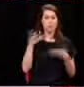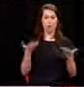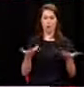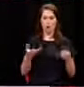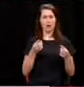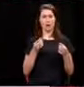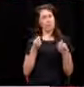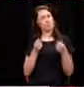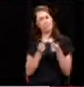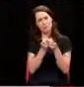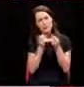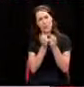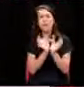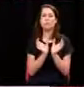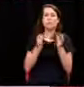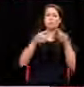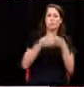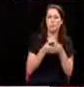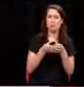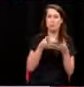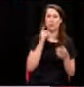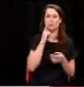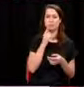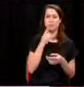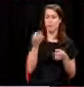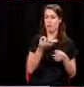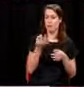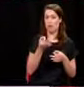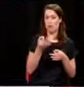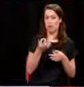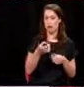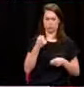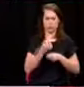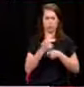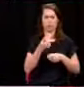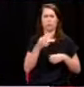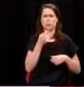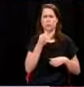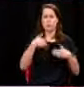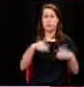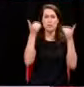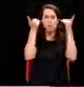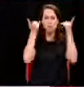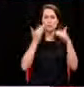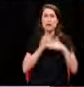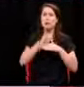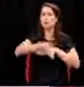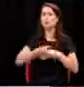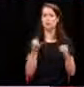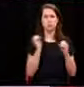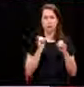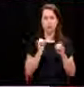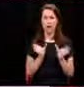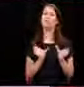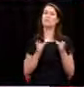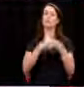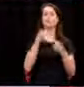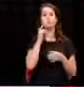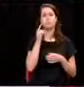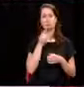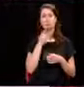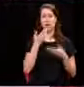ser bastante ativa, nem sempre tem acesso a toda a informação. Trata-se da comunidade surda, que por intermédio da ajuda